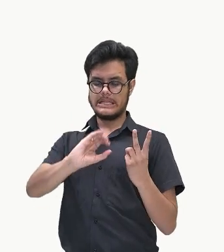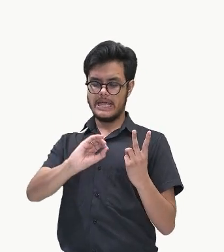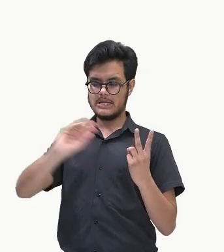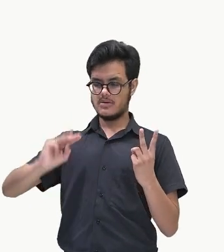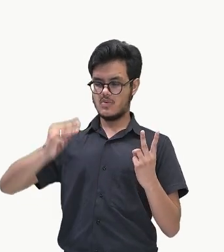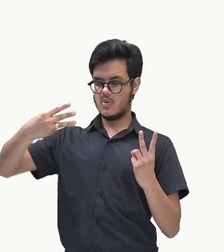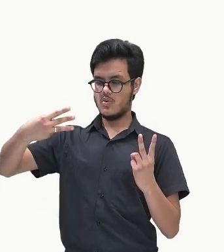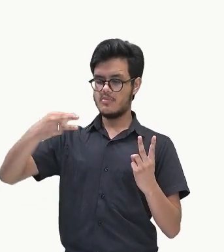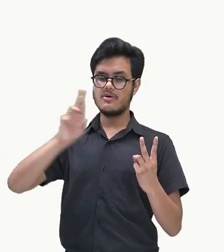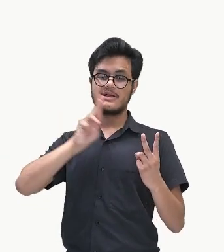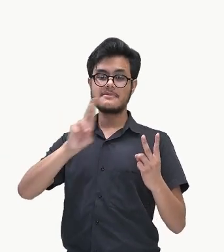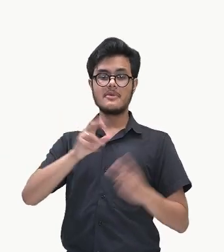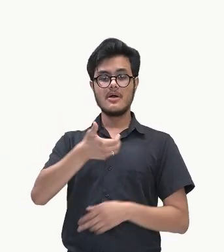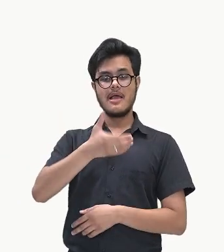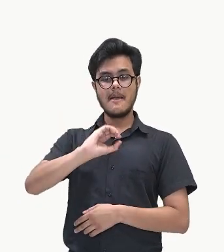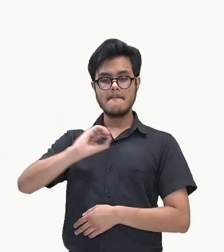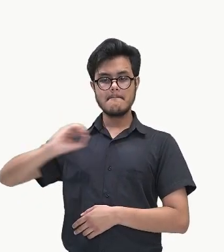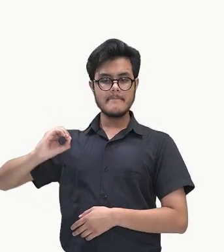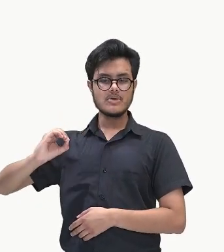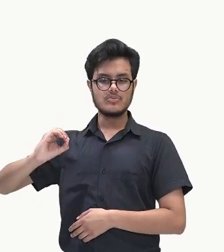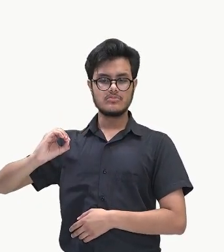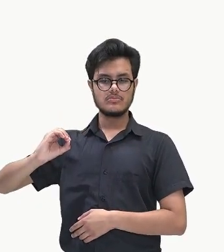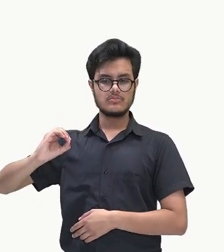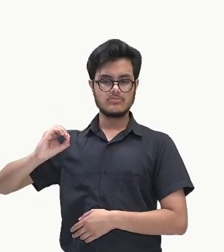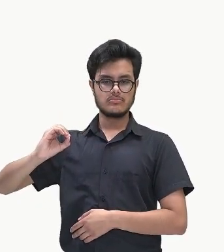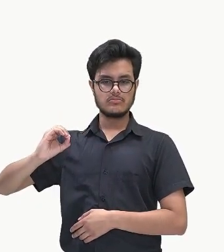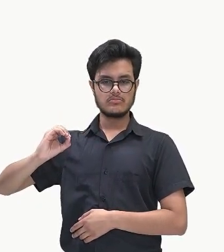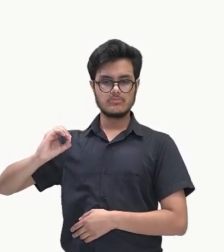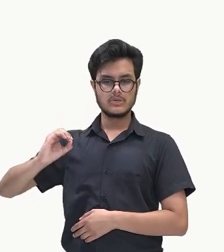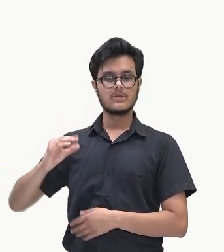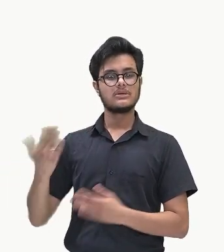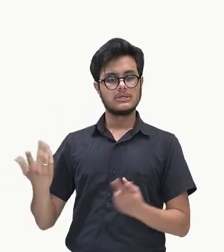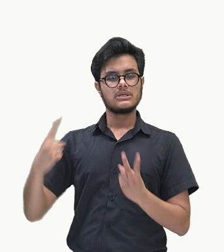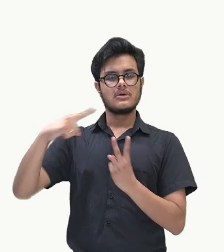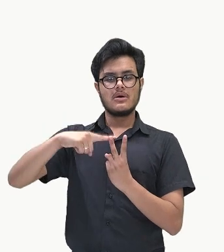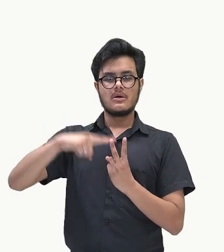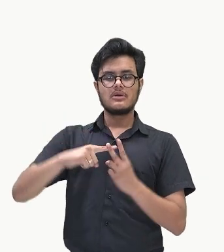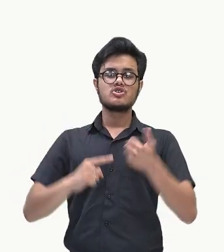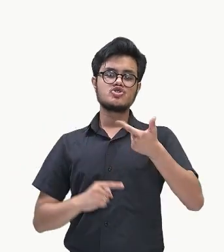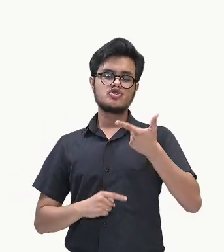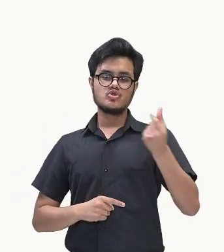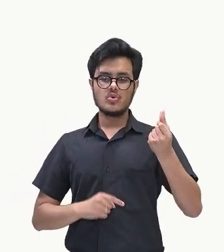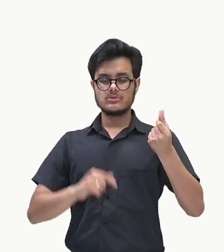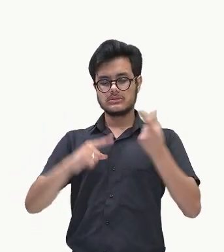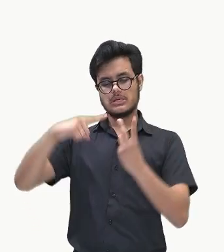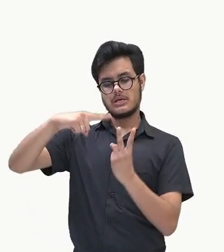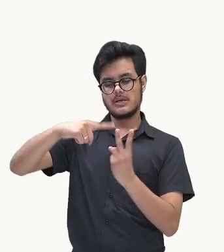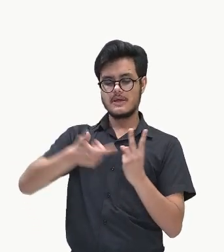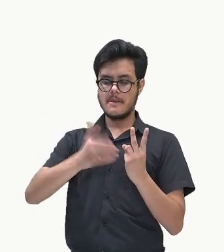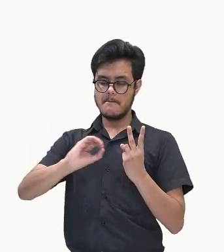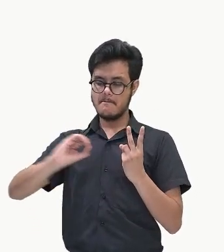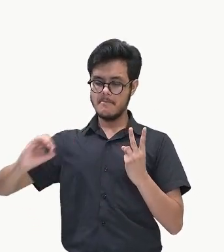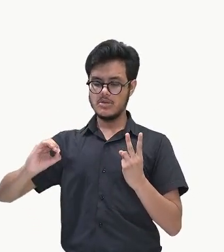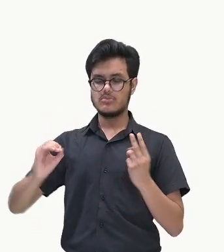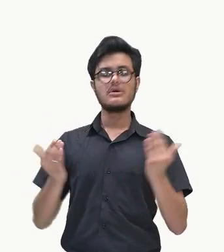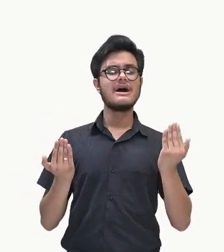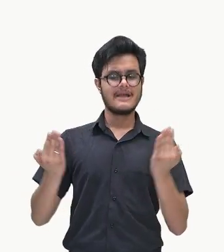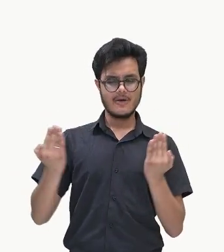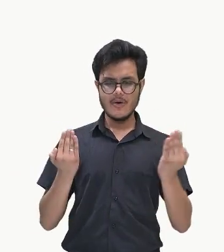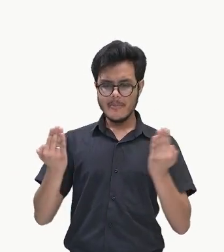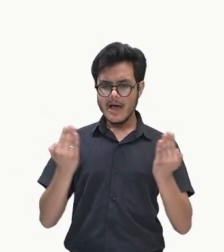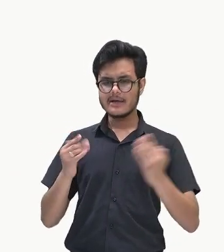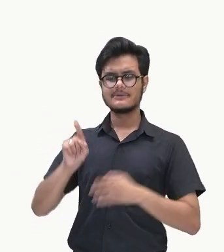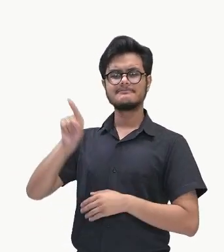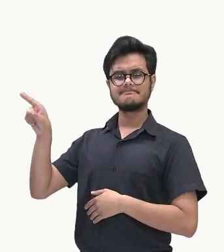tenho duas raízes, ó, com o mesmo índice. E aí eu consigo fazer a comparação. O